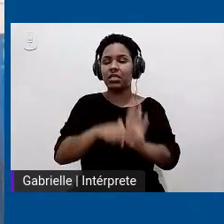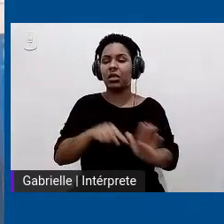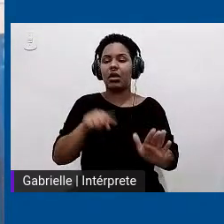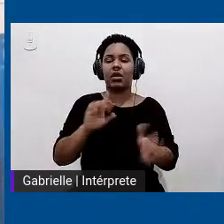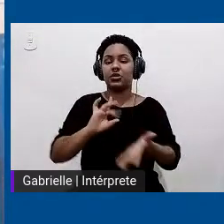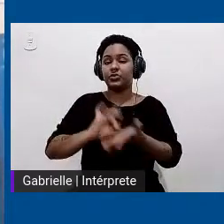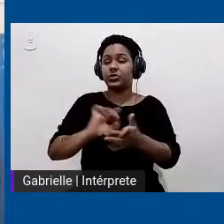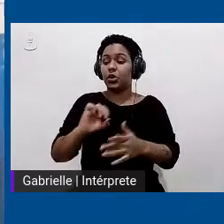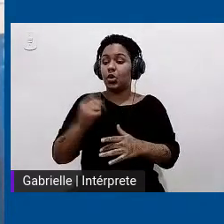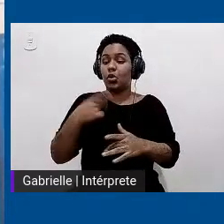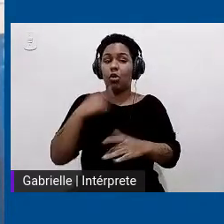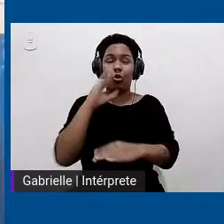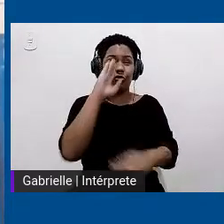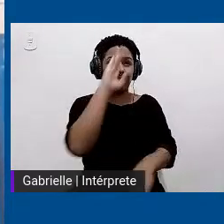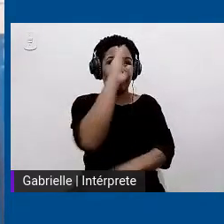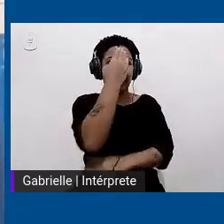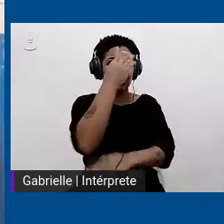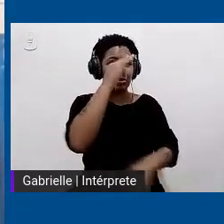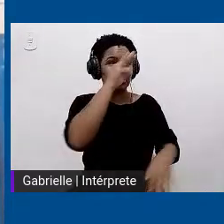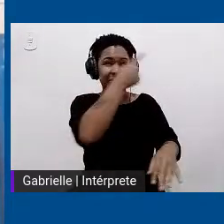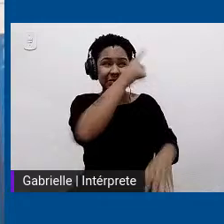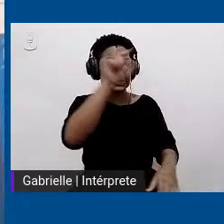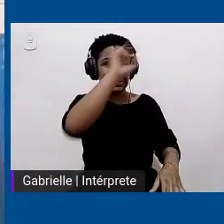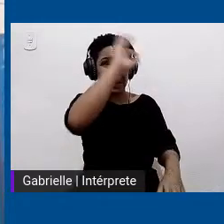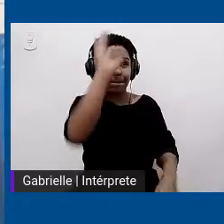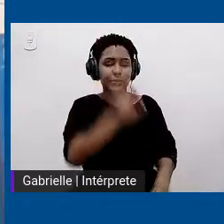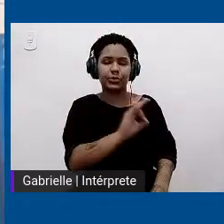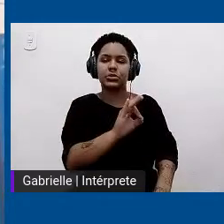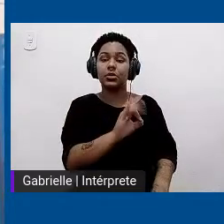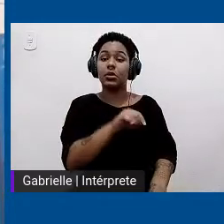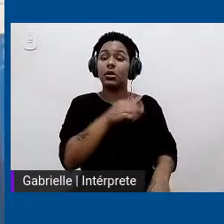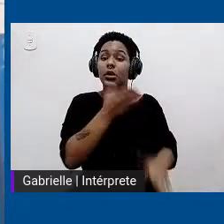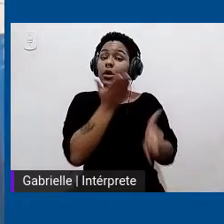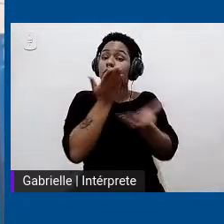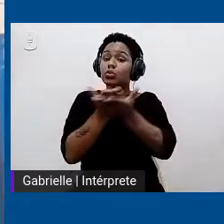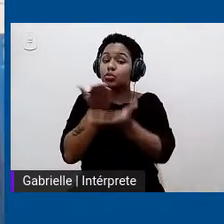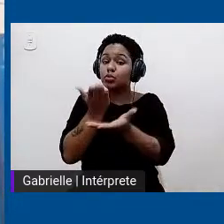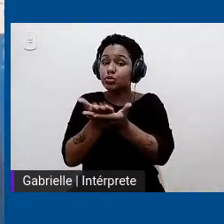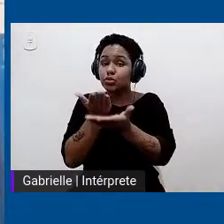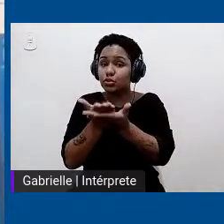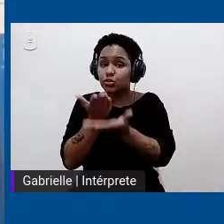falsificações completas, né? E o estudo, né? O